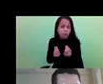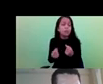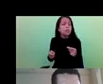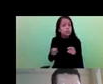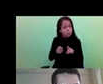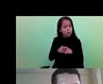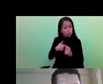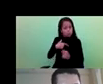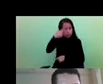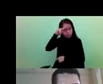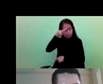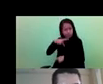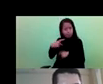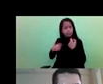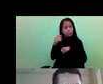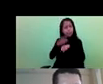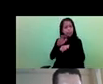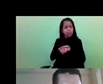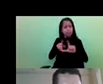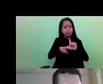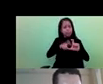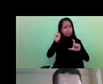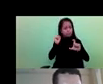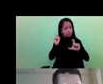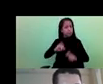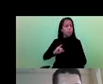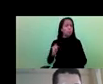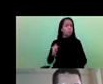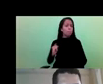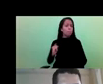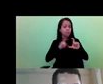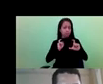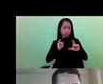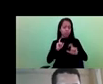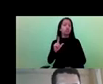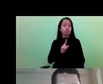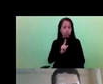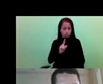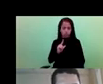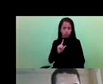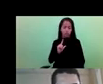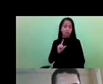autonomia, constituam a sua autonomia. Por isso é tão necessário